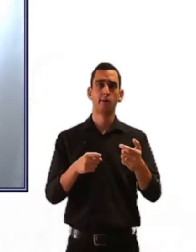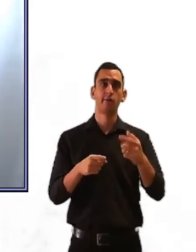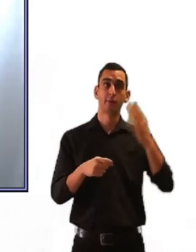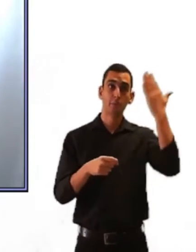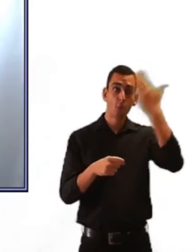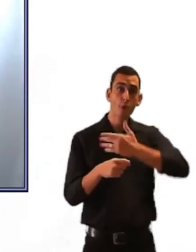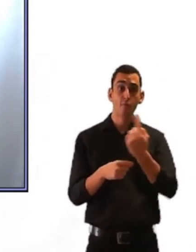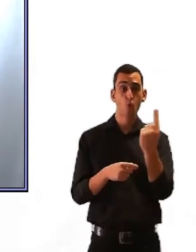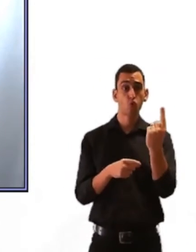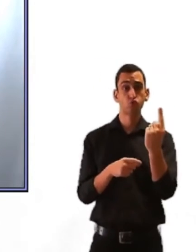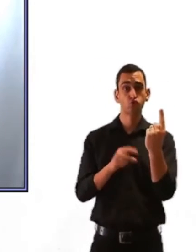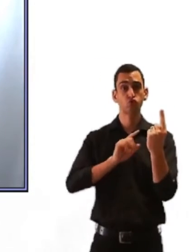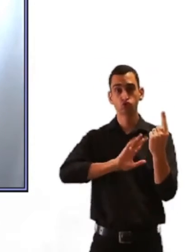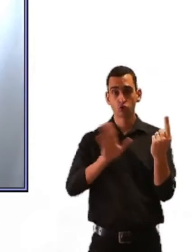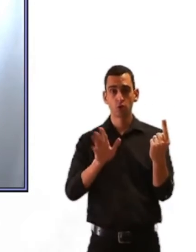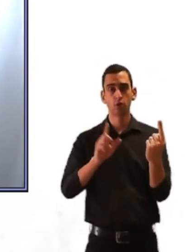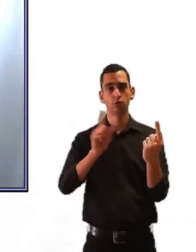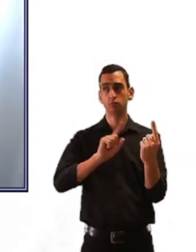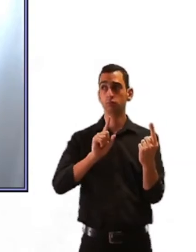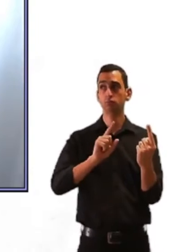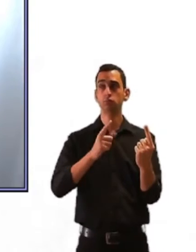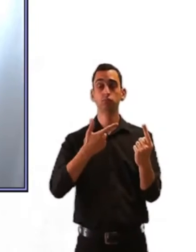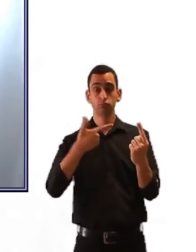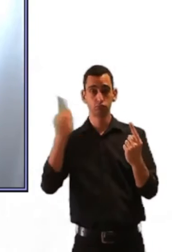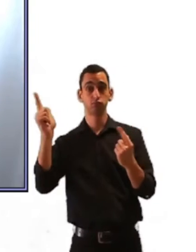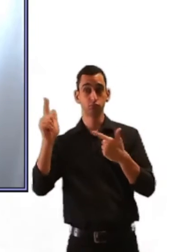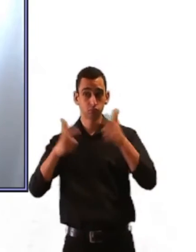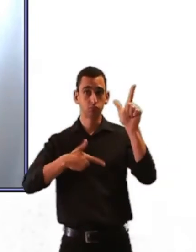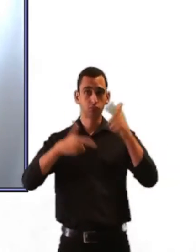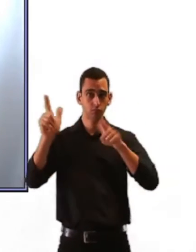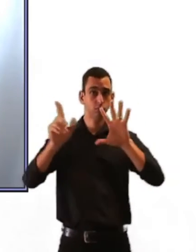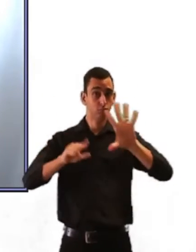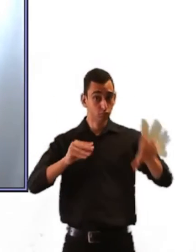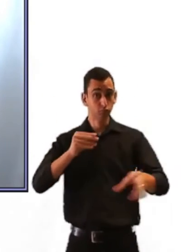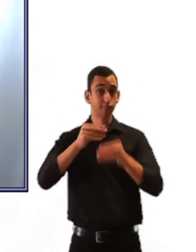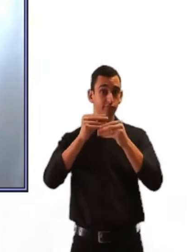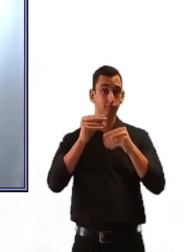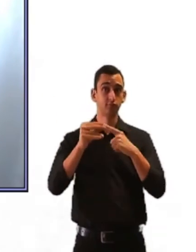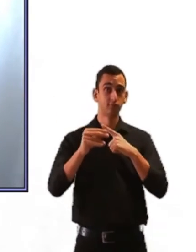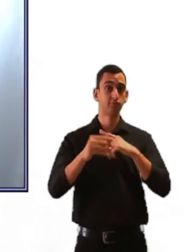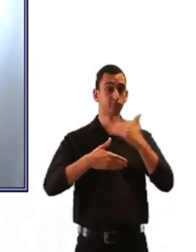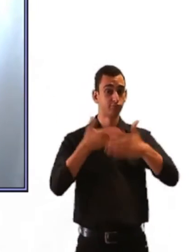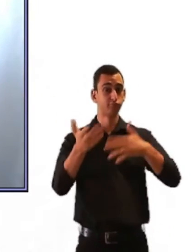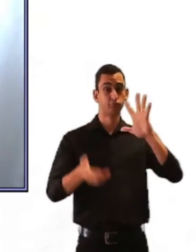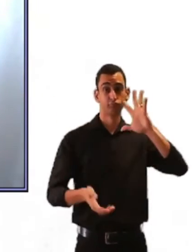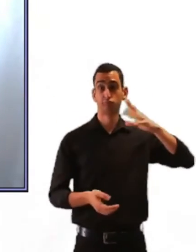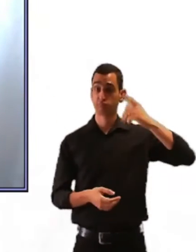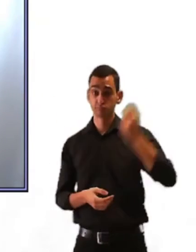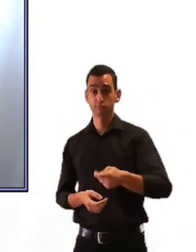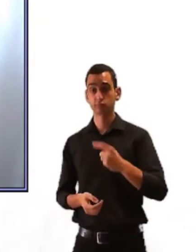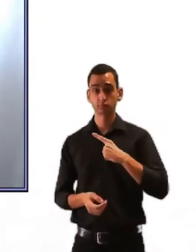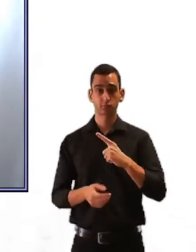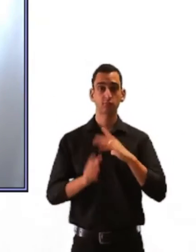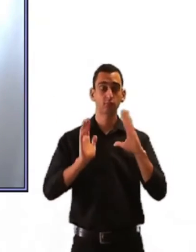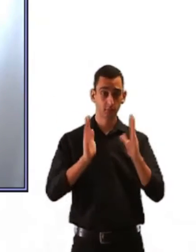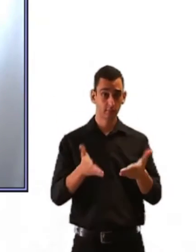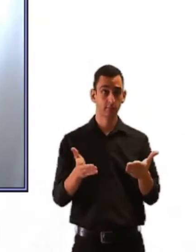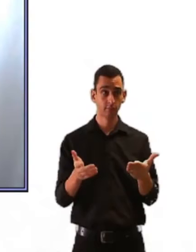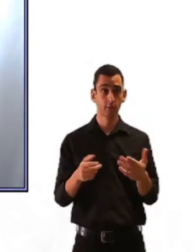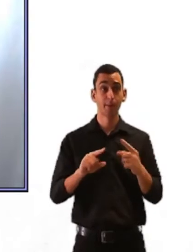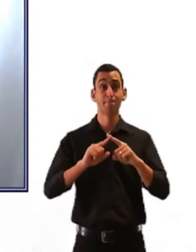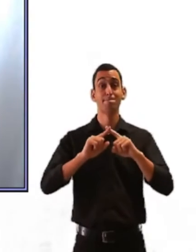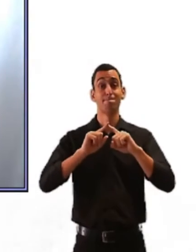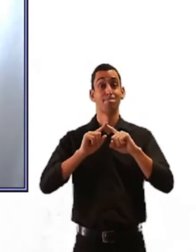prova. Ele tem que se valer de outros meios de prova que corroborem esse para proferir uma sentença condenatória. Ok.